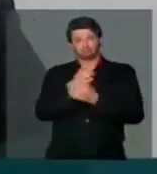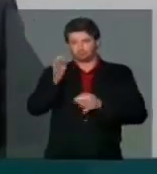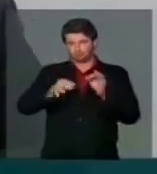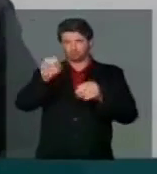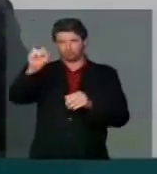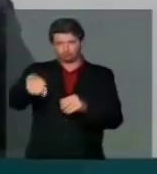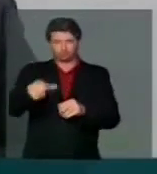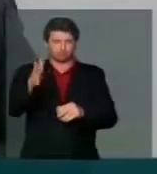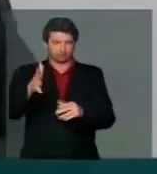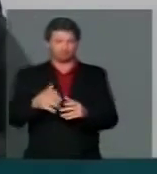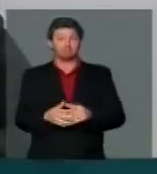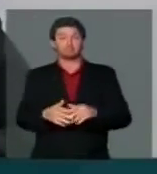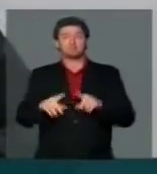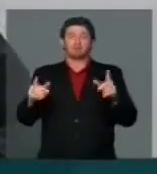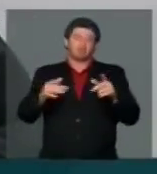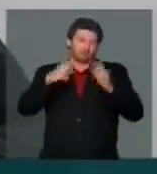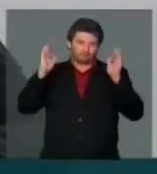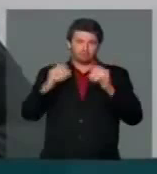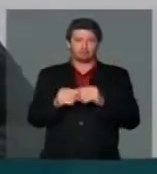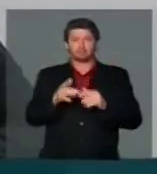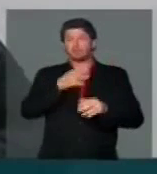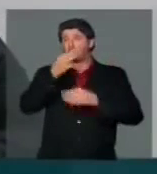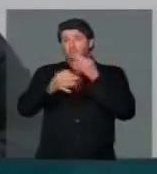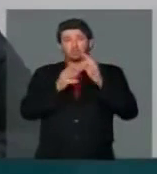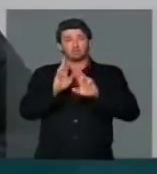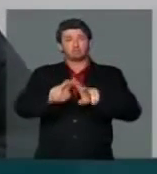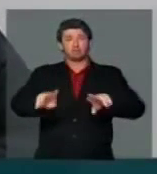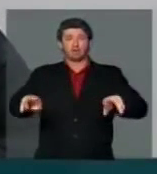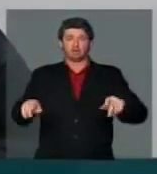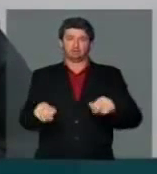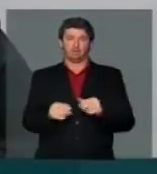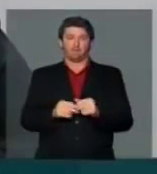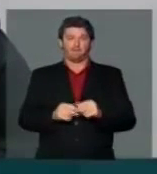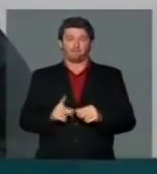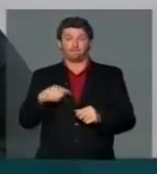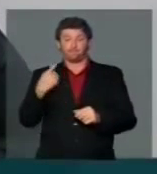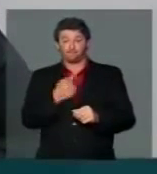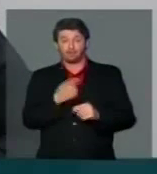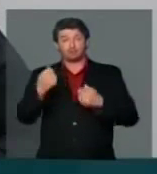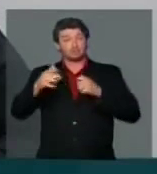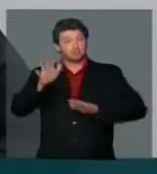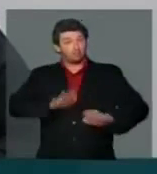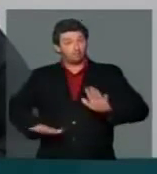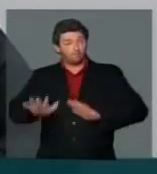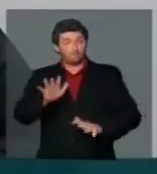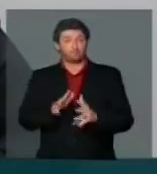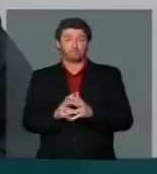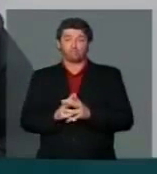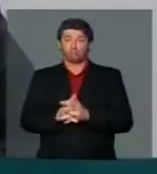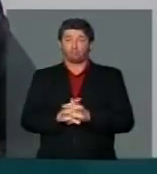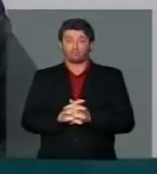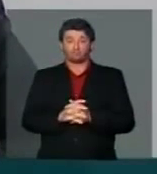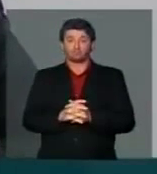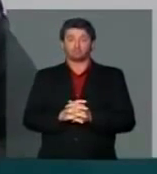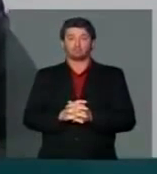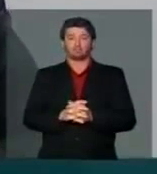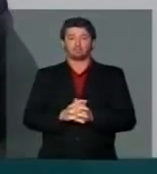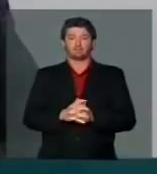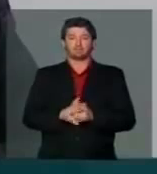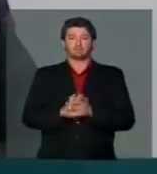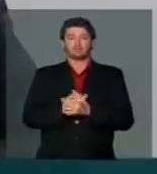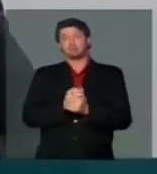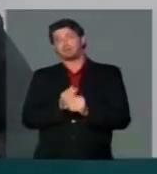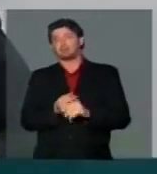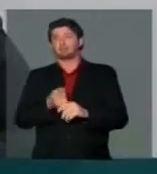judicializadas. Mas, enfim, existem posições diversas. Não é? A gente tem que ter um certo cuidado Nós somos